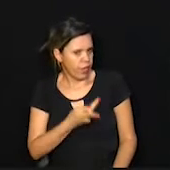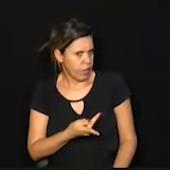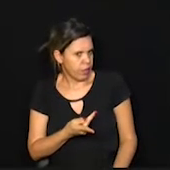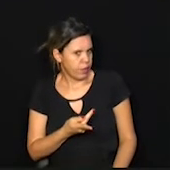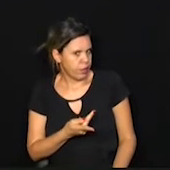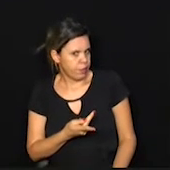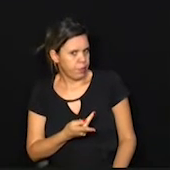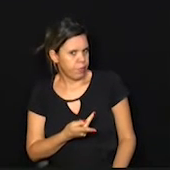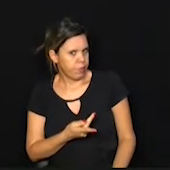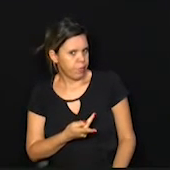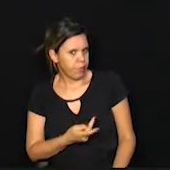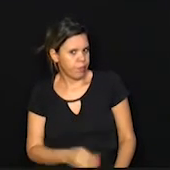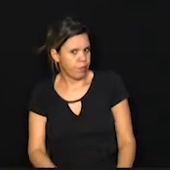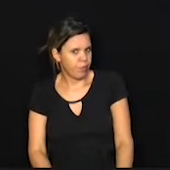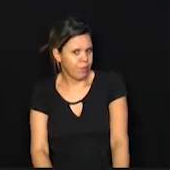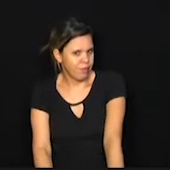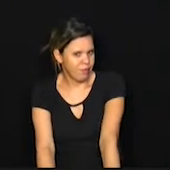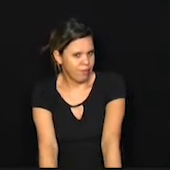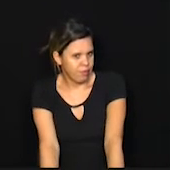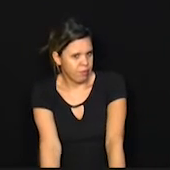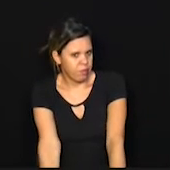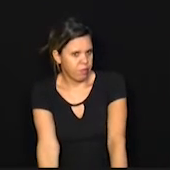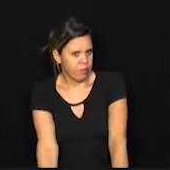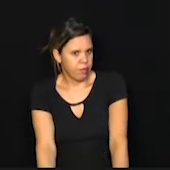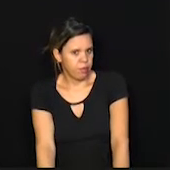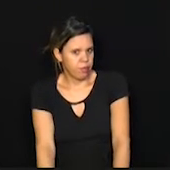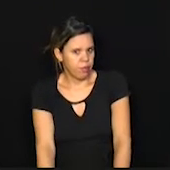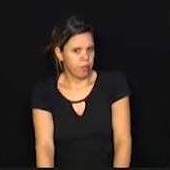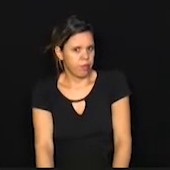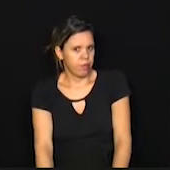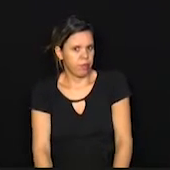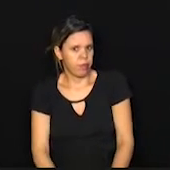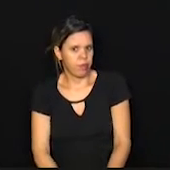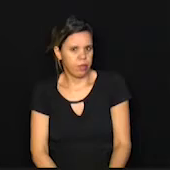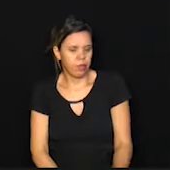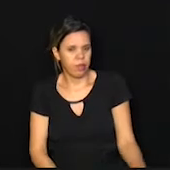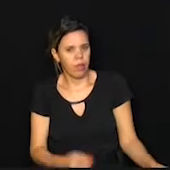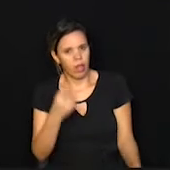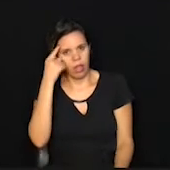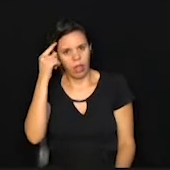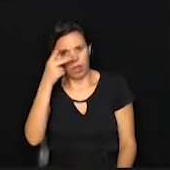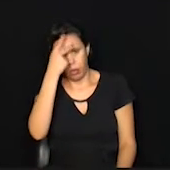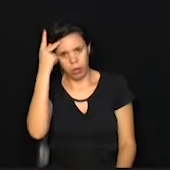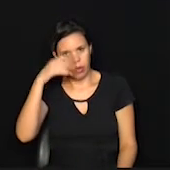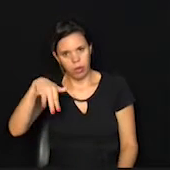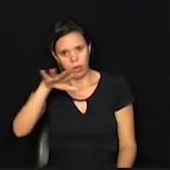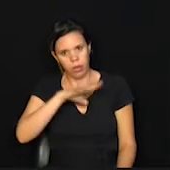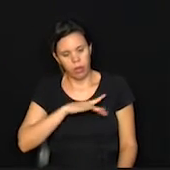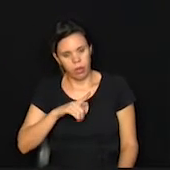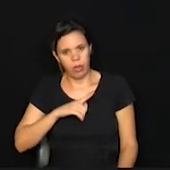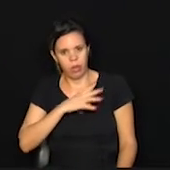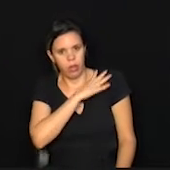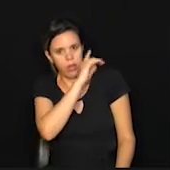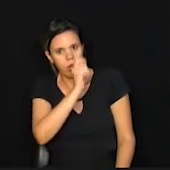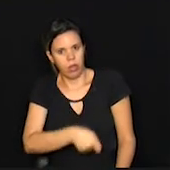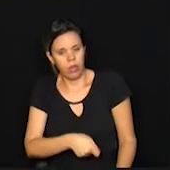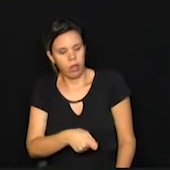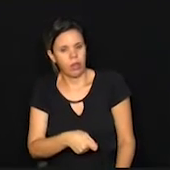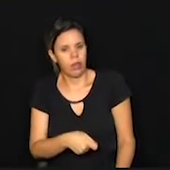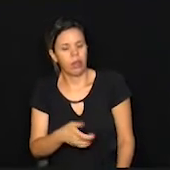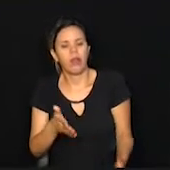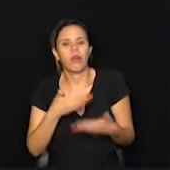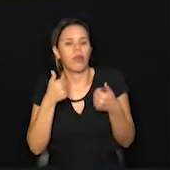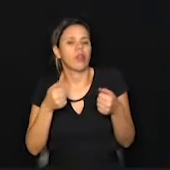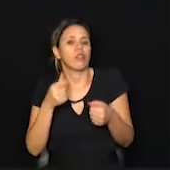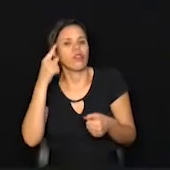vereadora Margarida Calisto que é essa essa ideia que as pessoas têm de que na ditadura da melhor mas